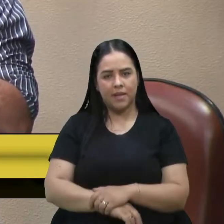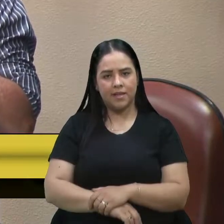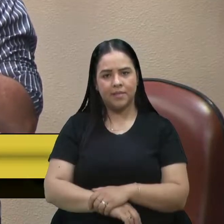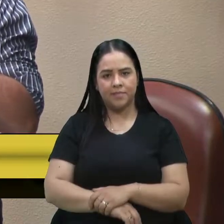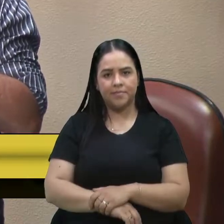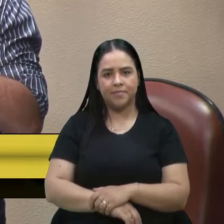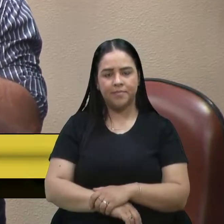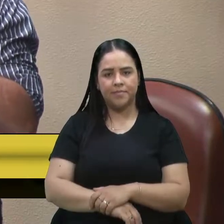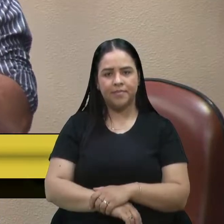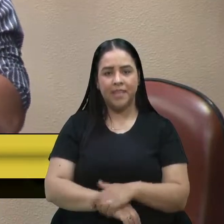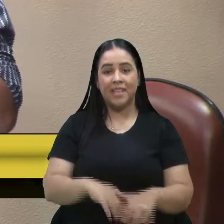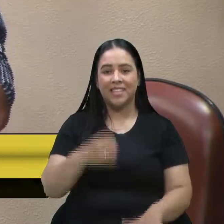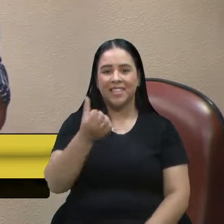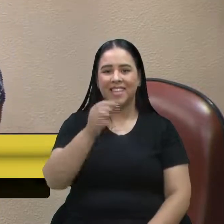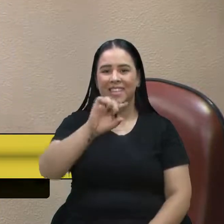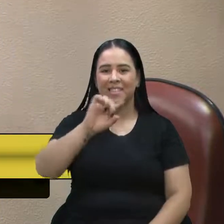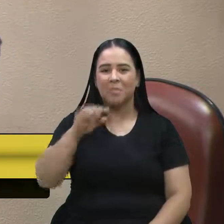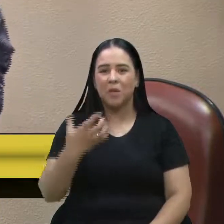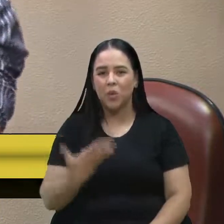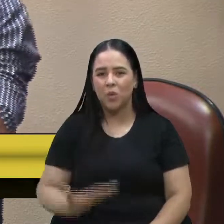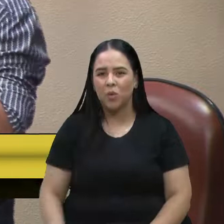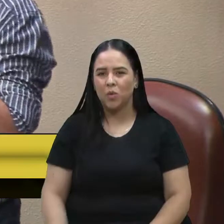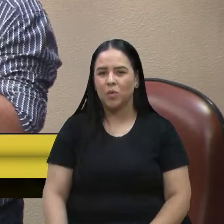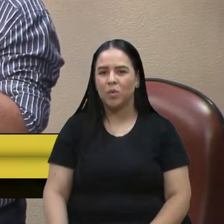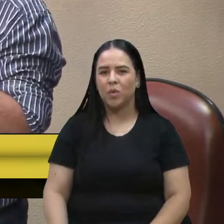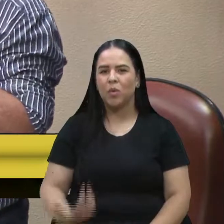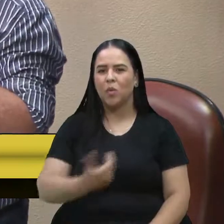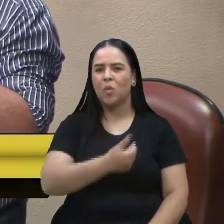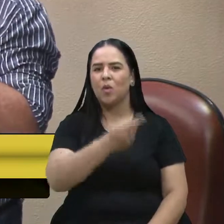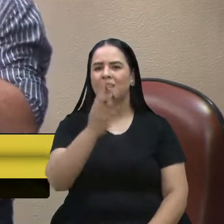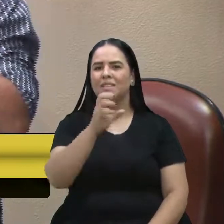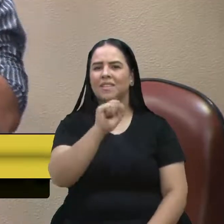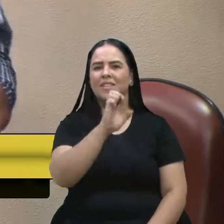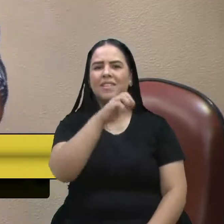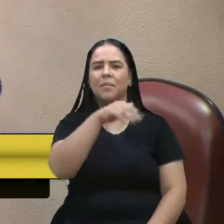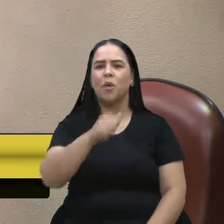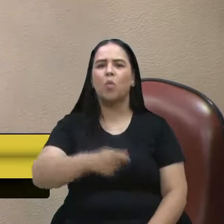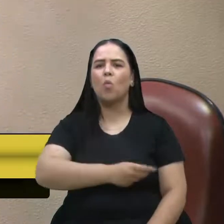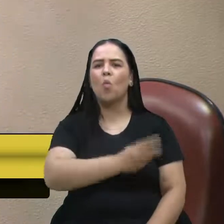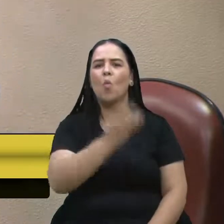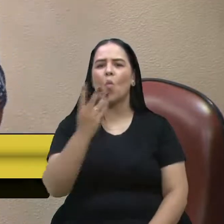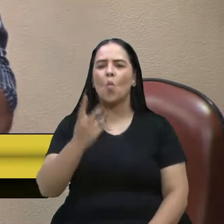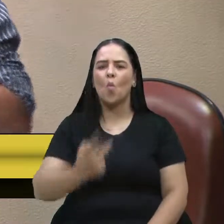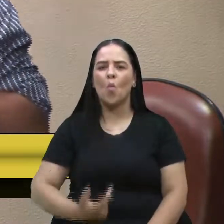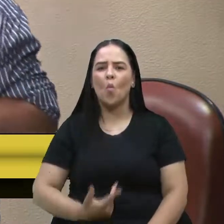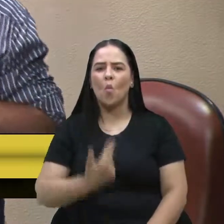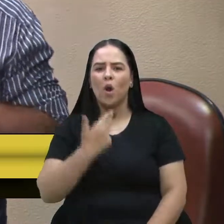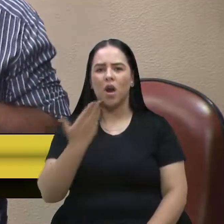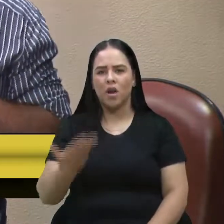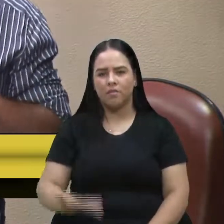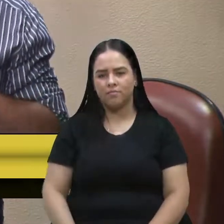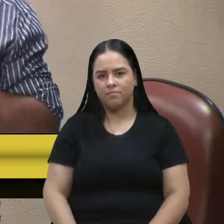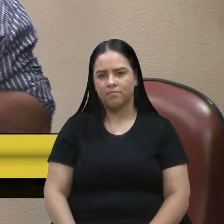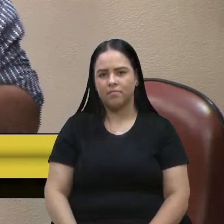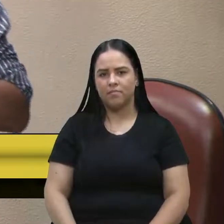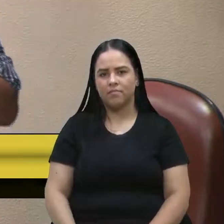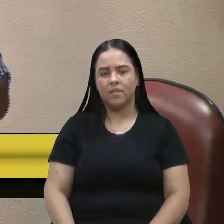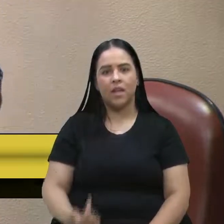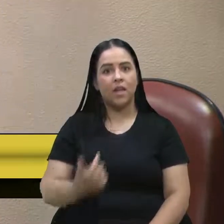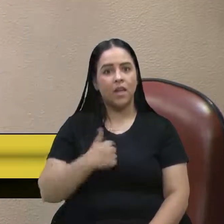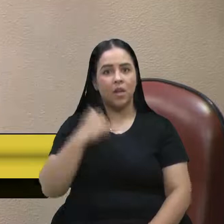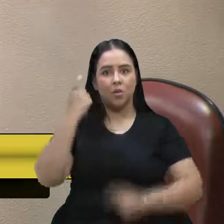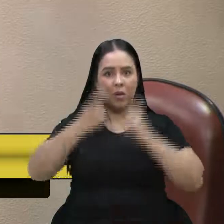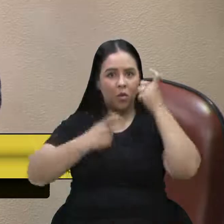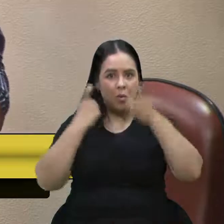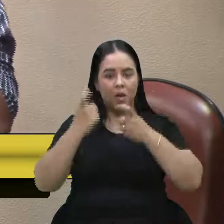Eram 6 mil, quantas? A SEMA tem que mandar para nós quantos castraram, quantos chiparam. Eu estou preocupado com o quartel